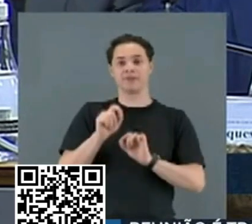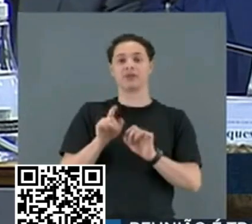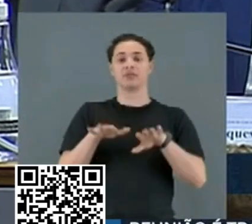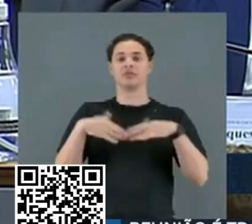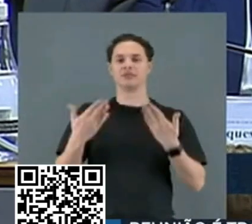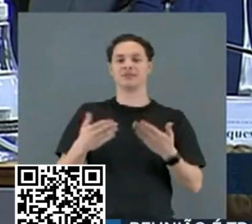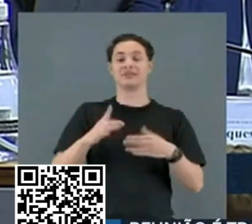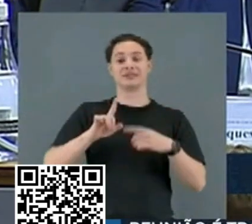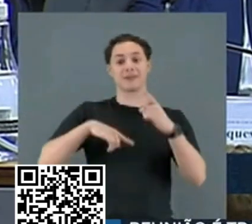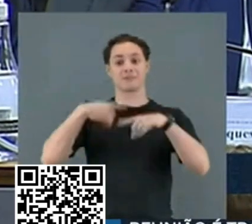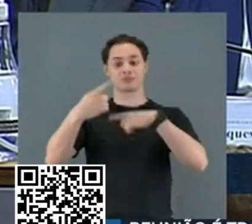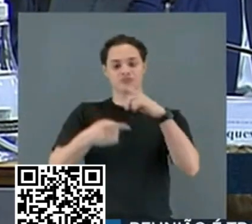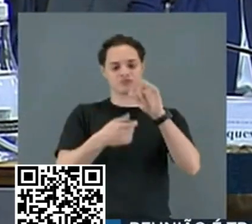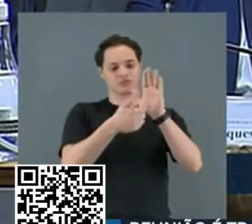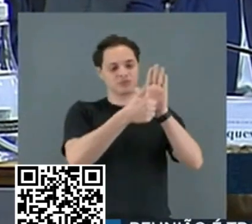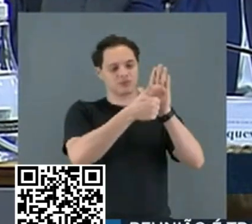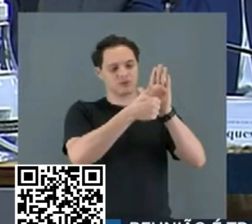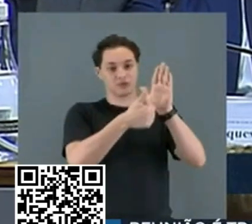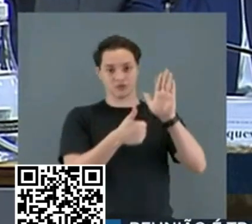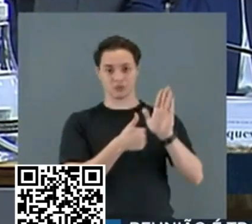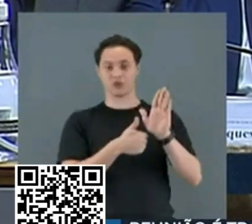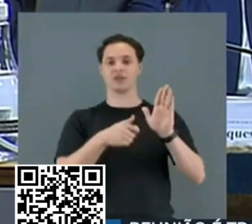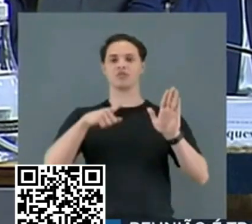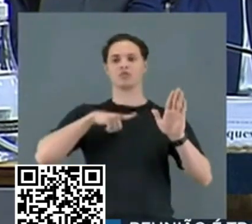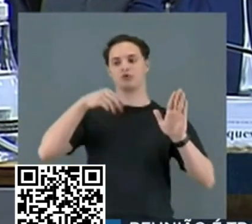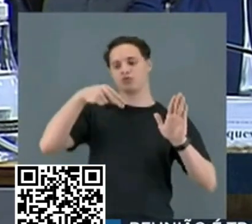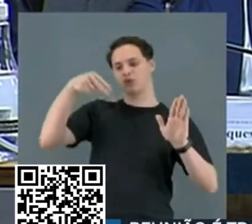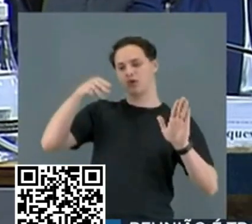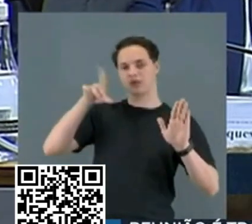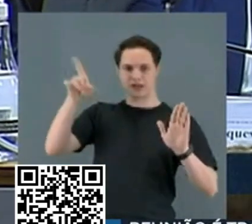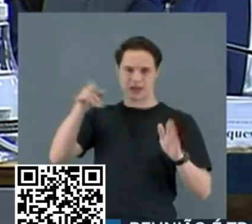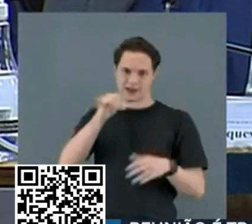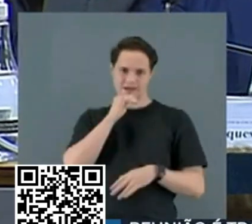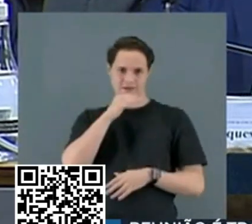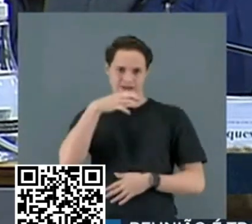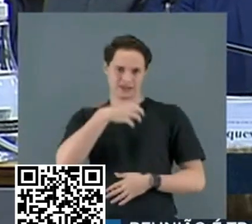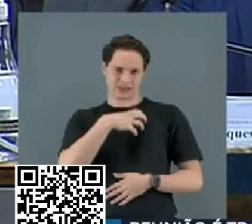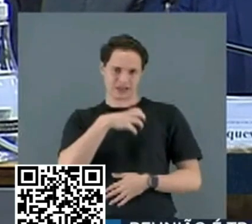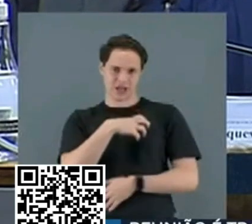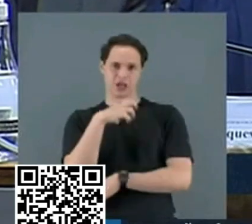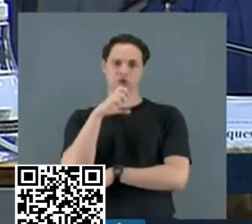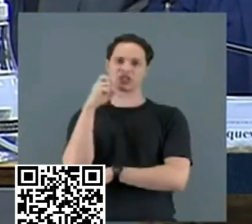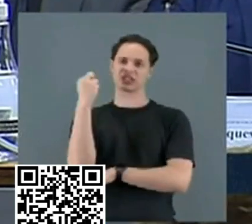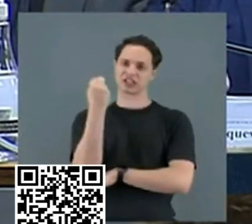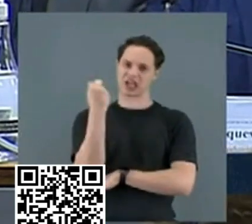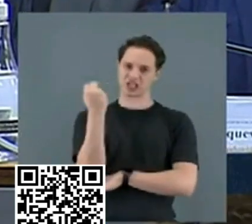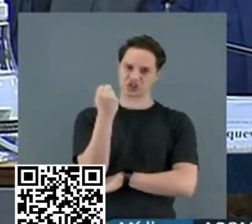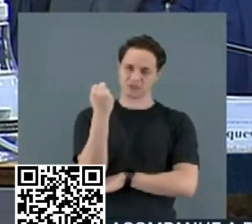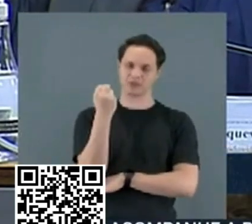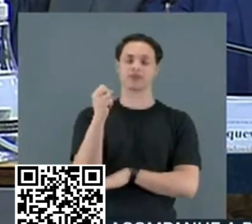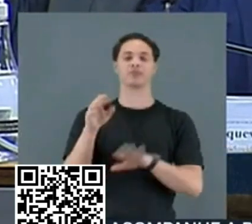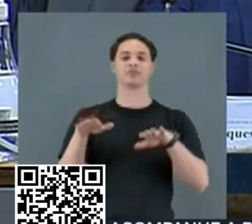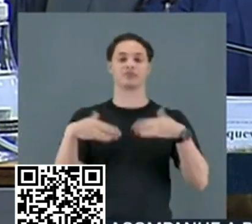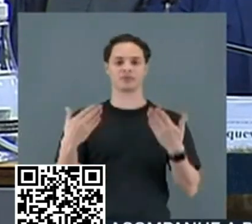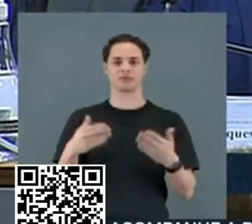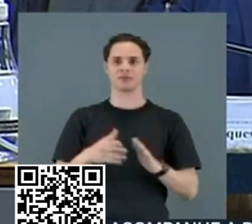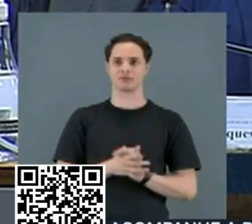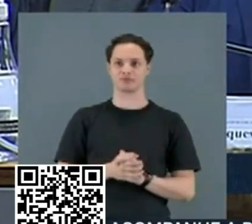11ª posição, seguindo estados do Nordeste, exemplo de Sergipe, inclusive do estado do Maranhão.